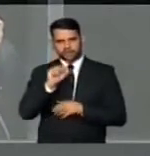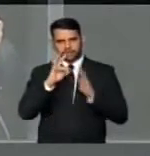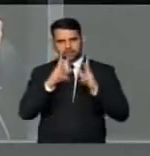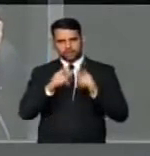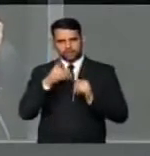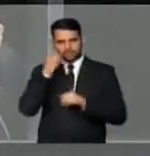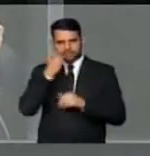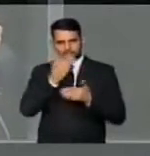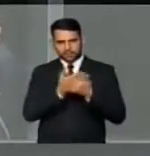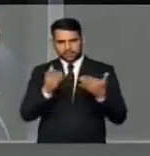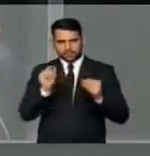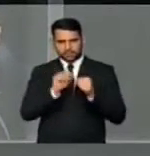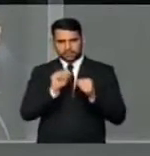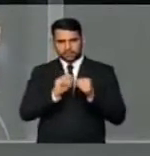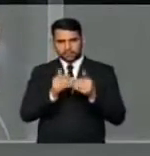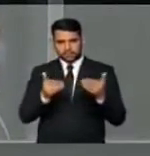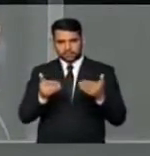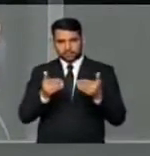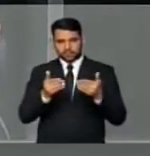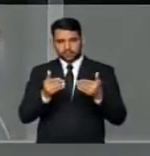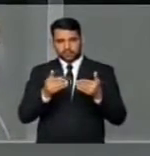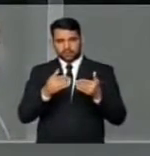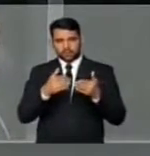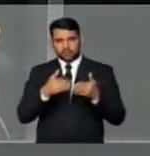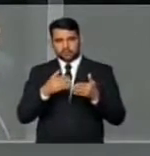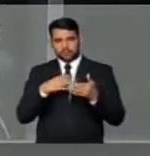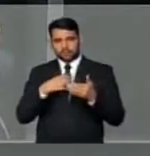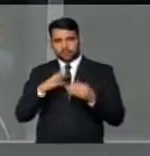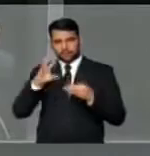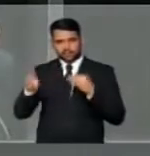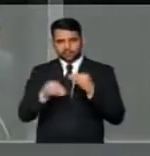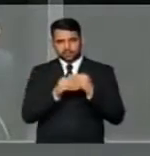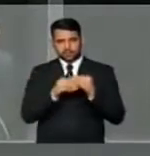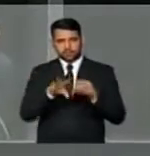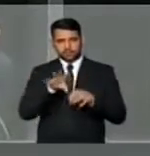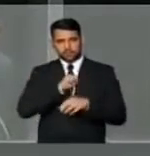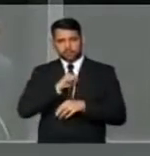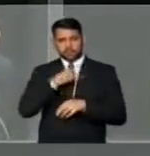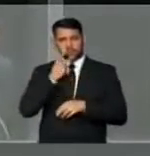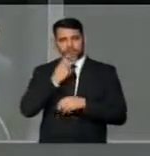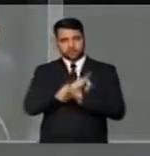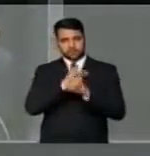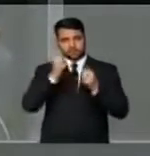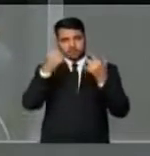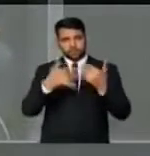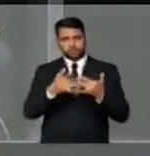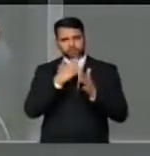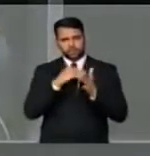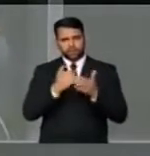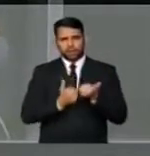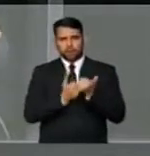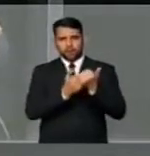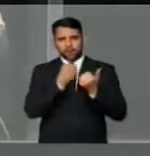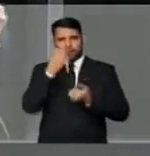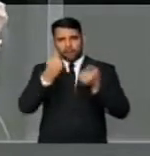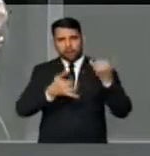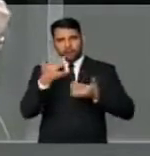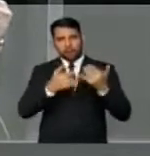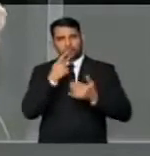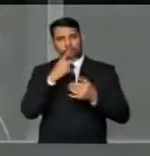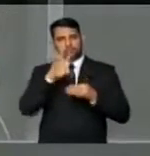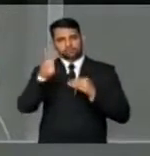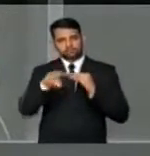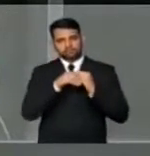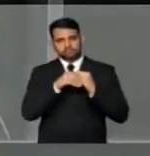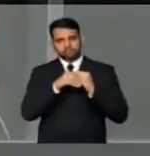os parlamentares que fizeram as intervenções, que eu incorporo no meu discurso, todas as intervenções foram feitas. Queria